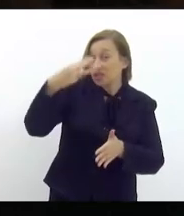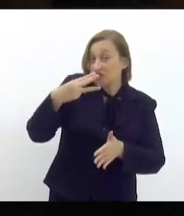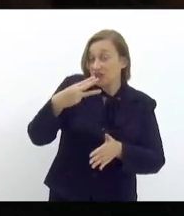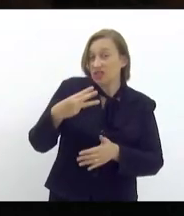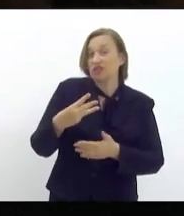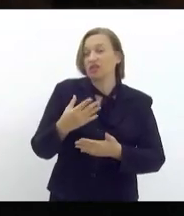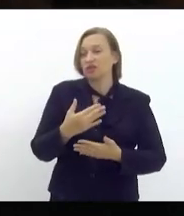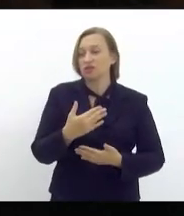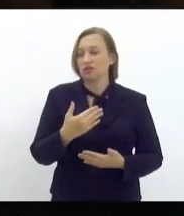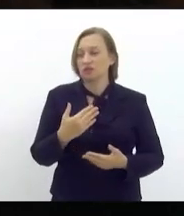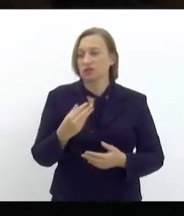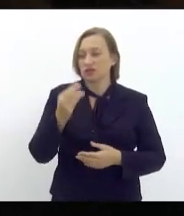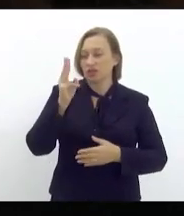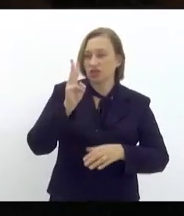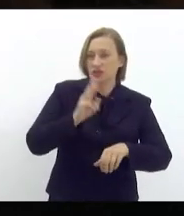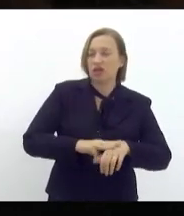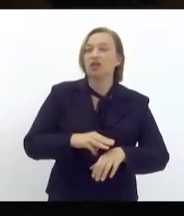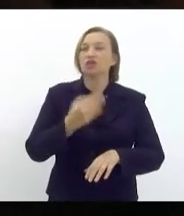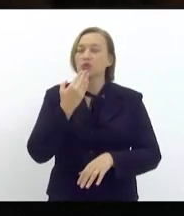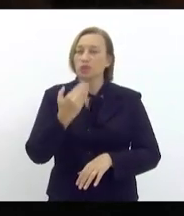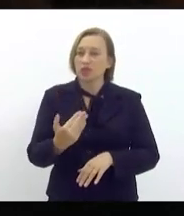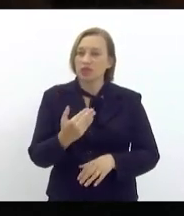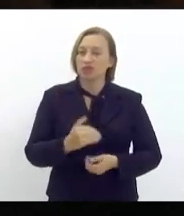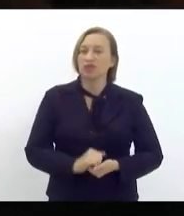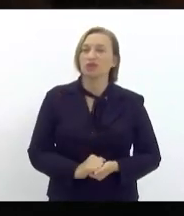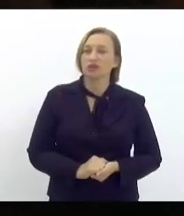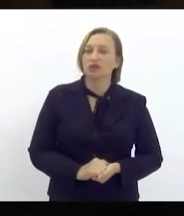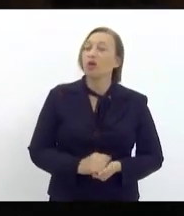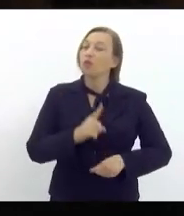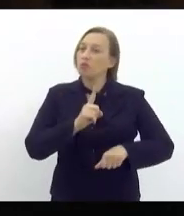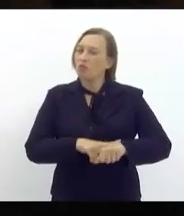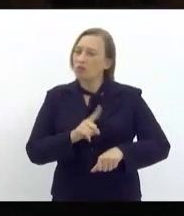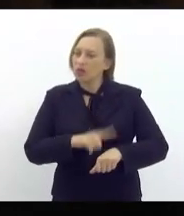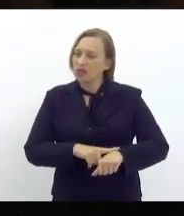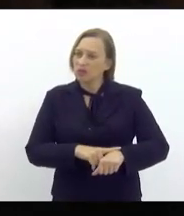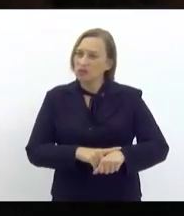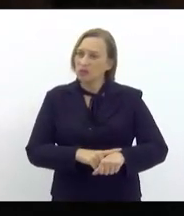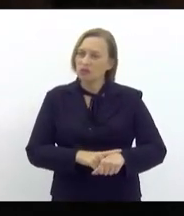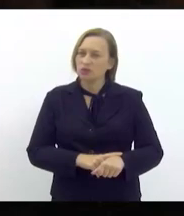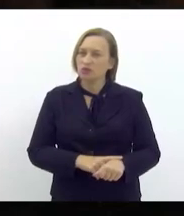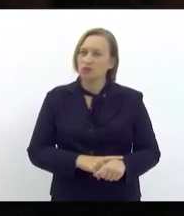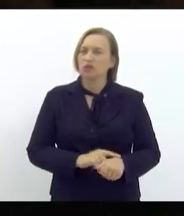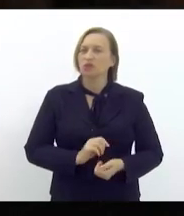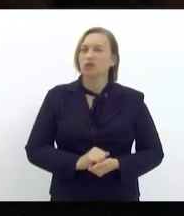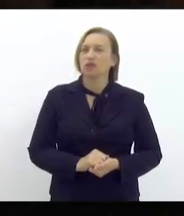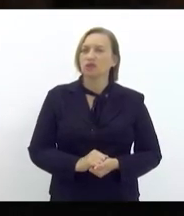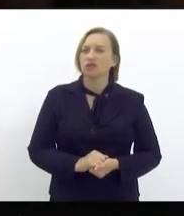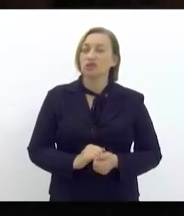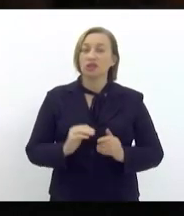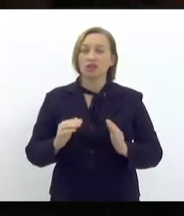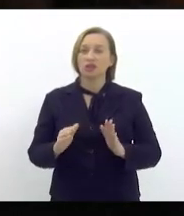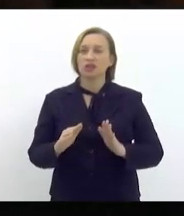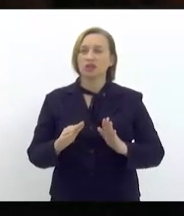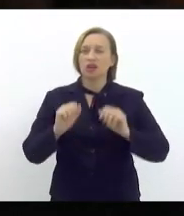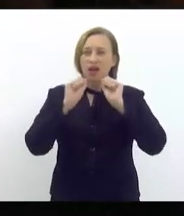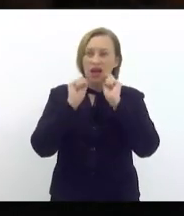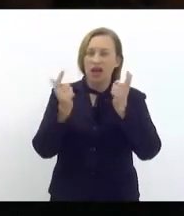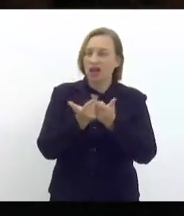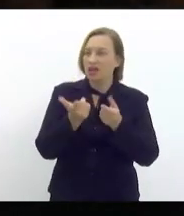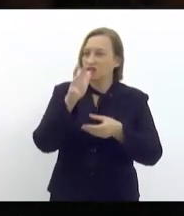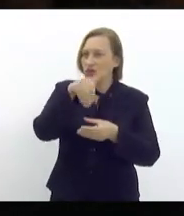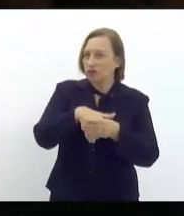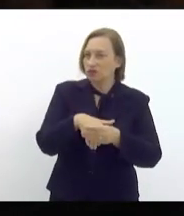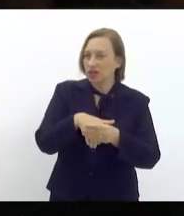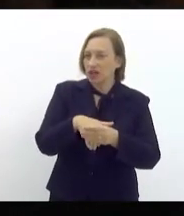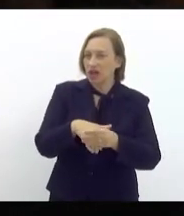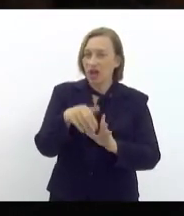e ainda assim vivenciamos um momento onde o Estado a Casa votará uma peça que não